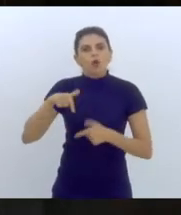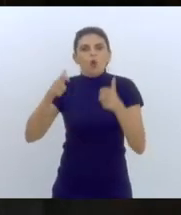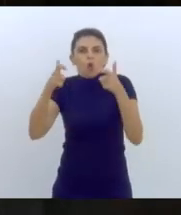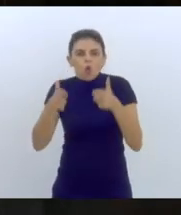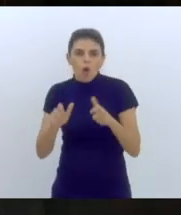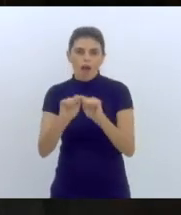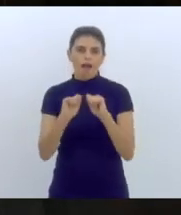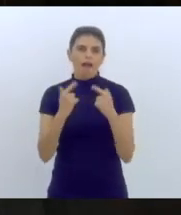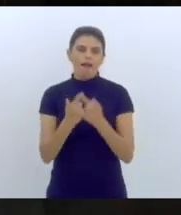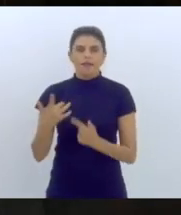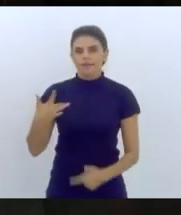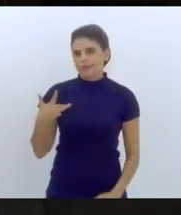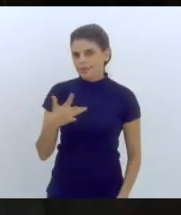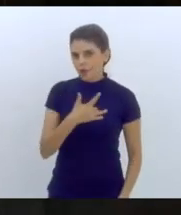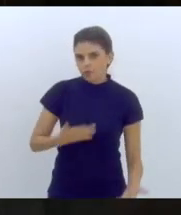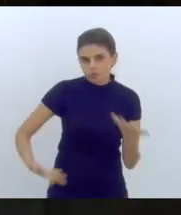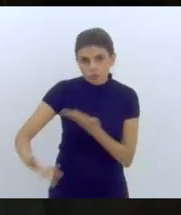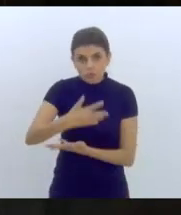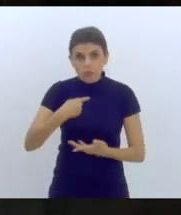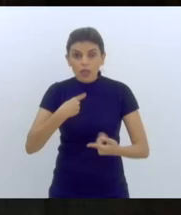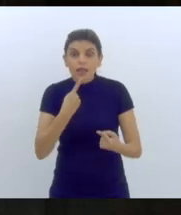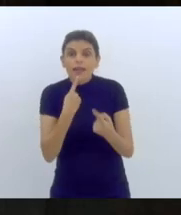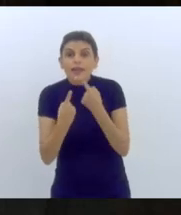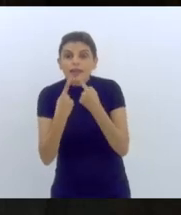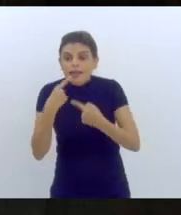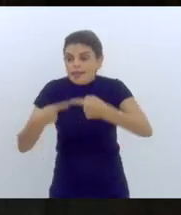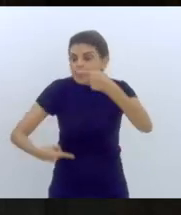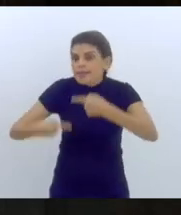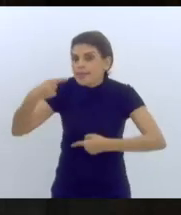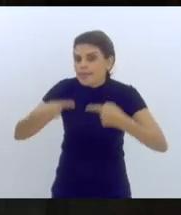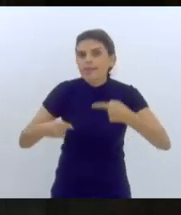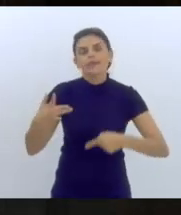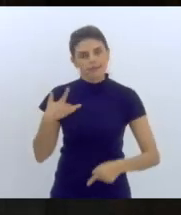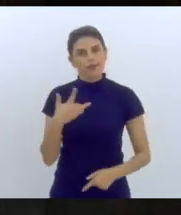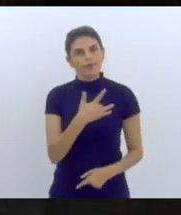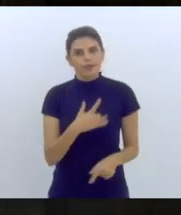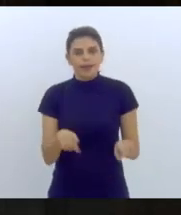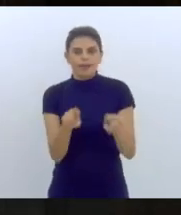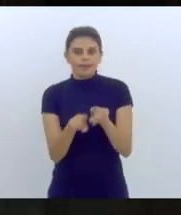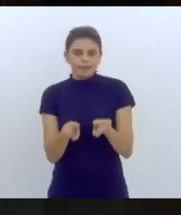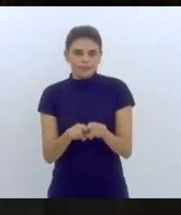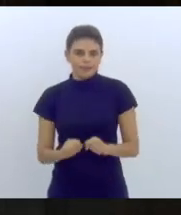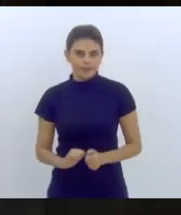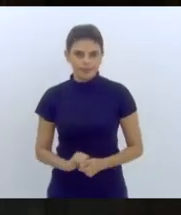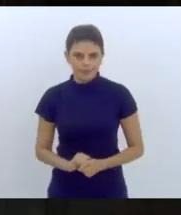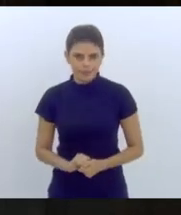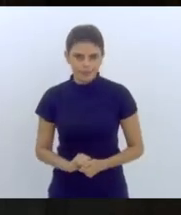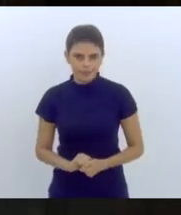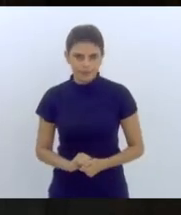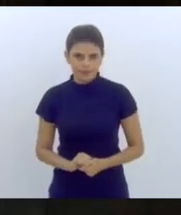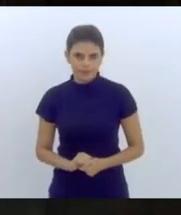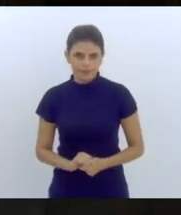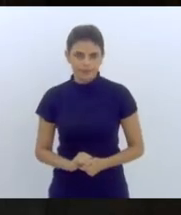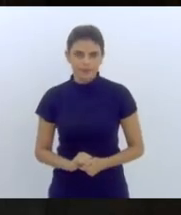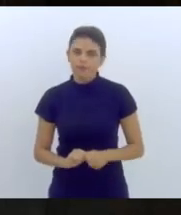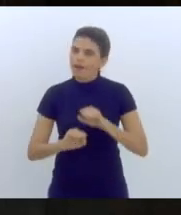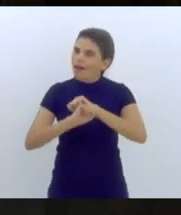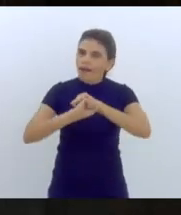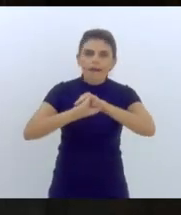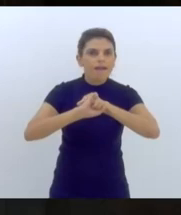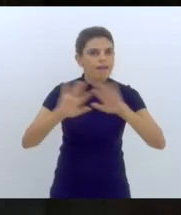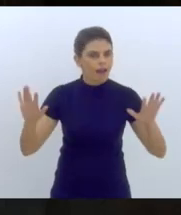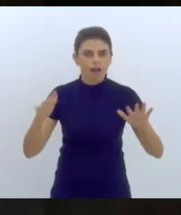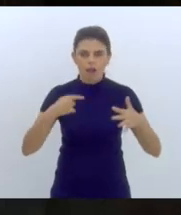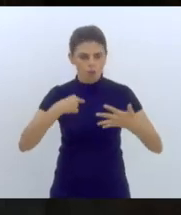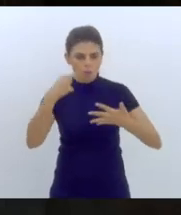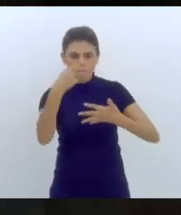saudável. Acho que isso vai nos ajudar a ter um debate político também mais saudável. Então, muito claro, minhas posições